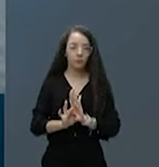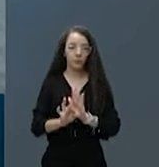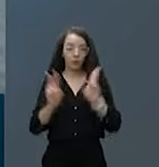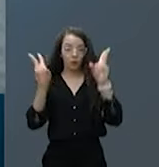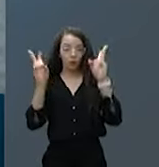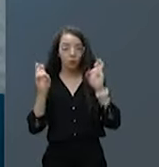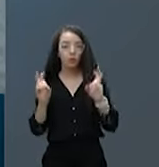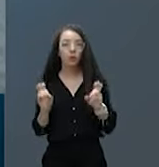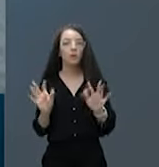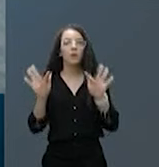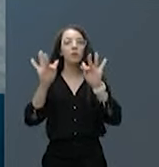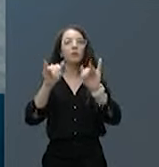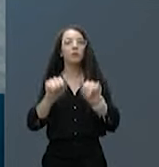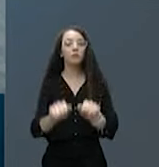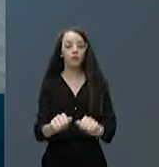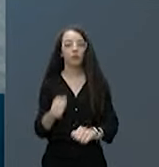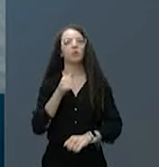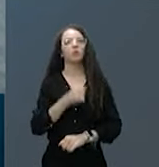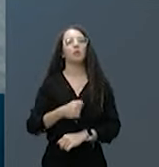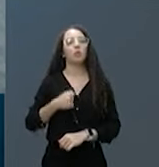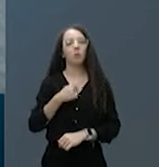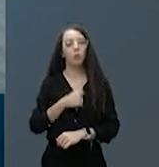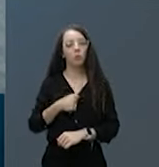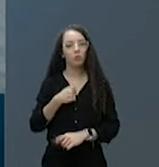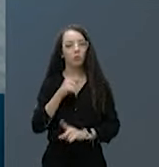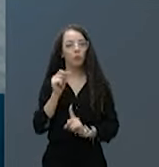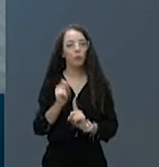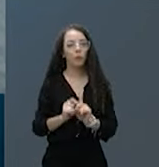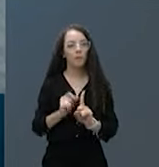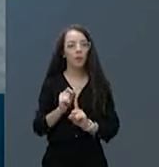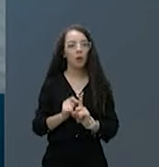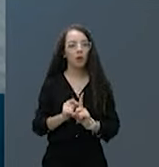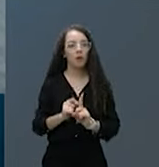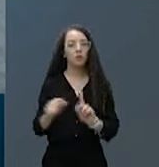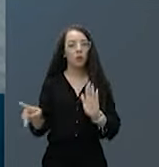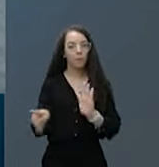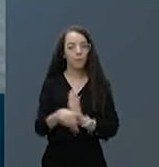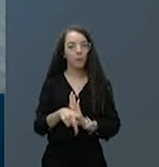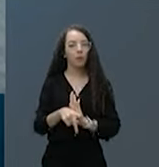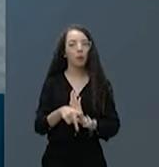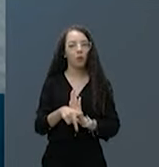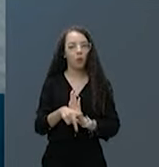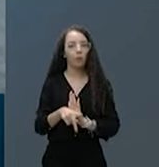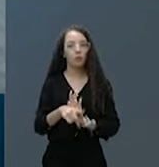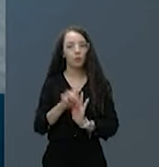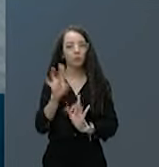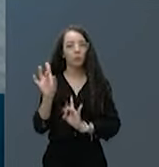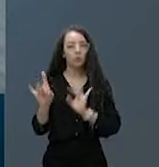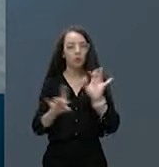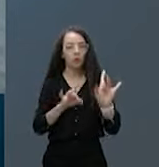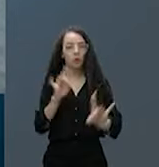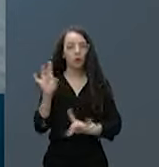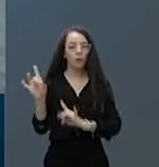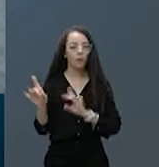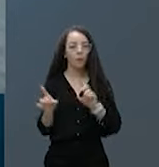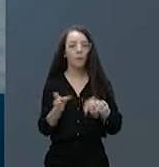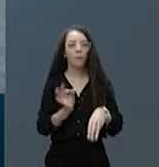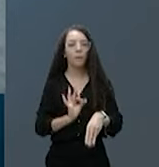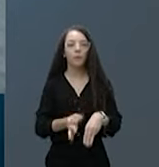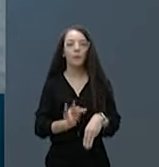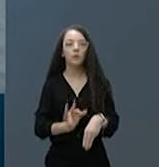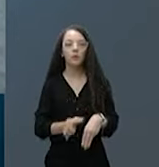final de agosto, será da especial apreciação do eminente ministro Luiz Felipe Salomão.